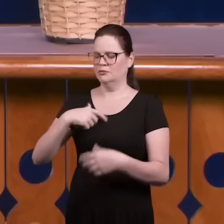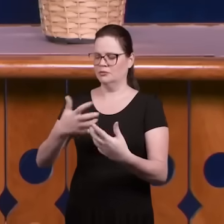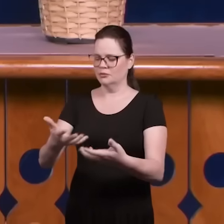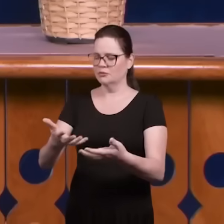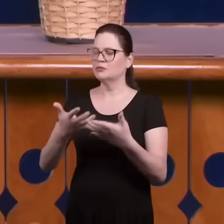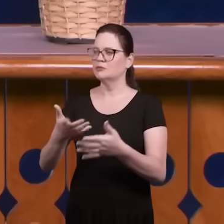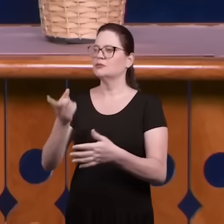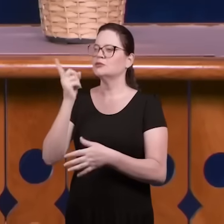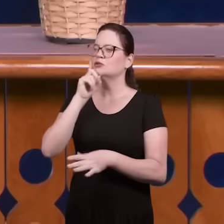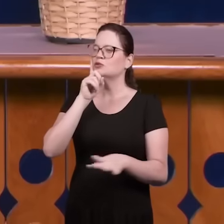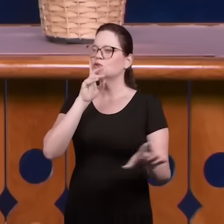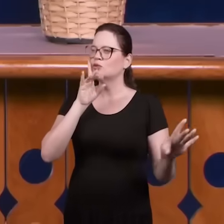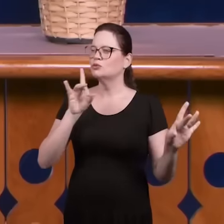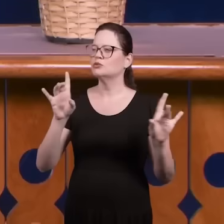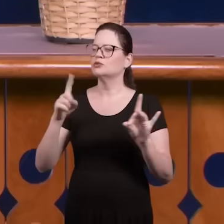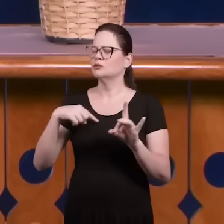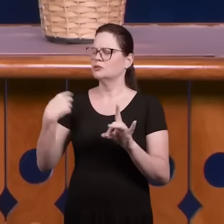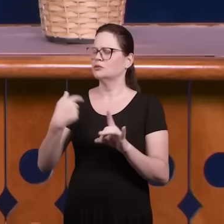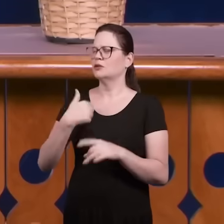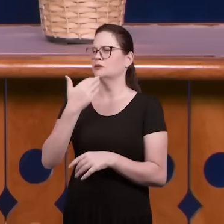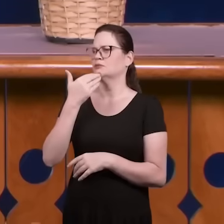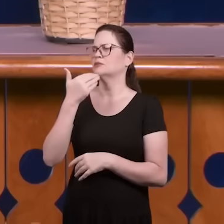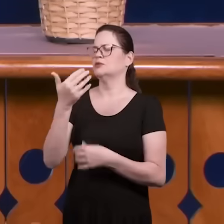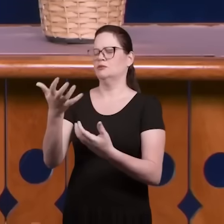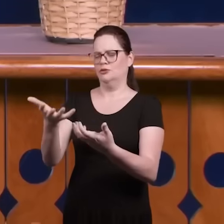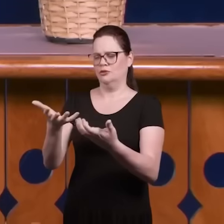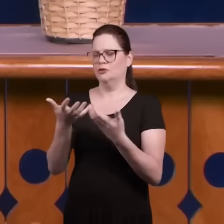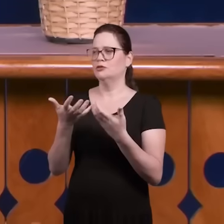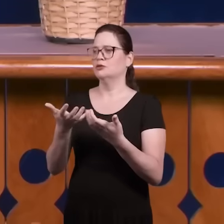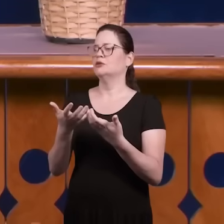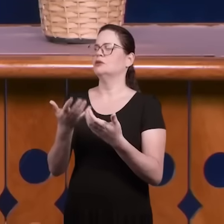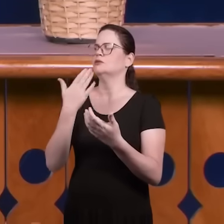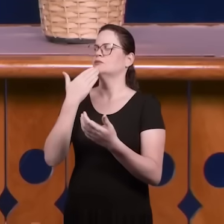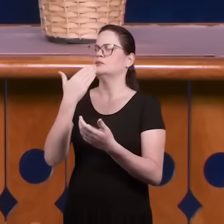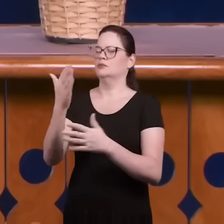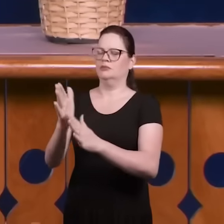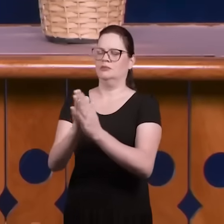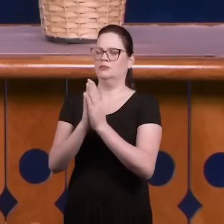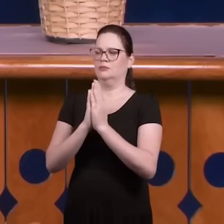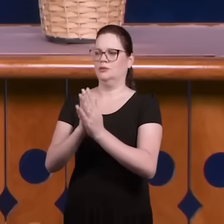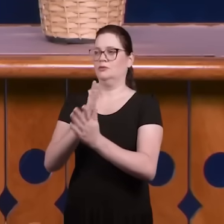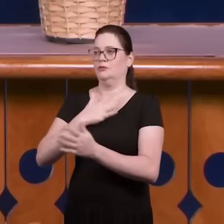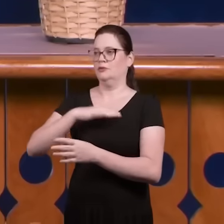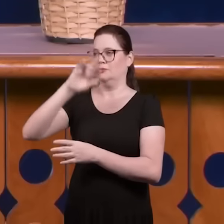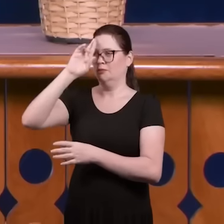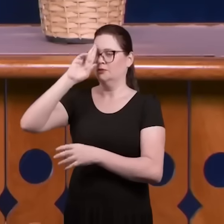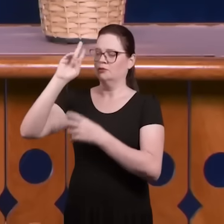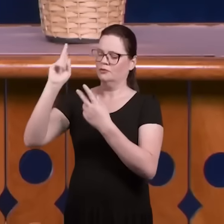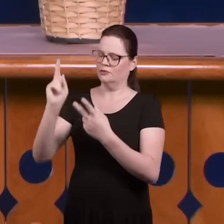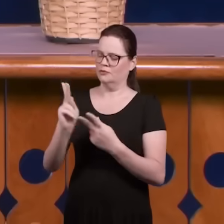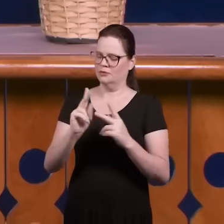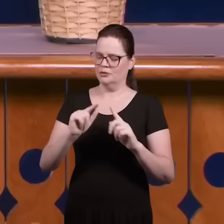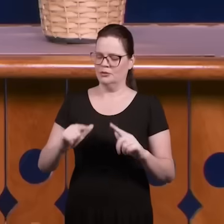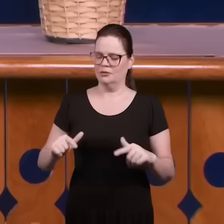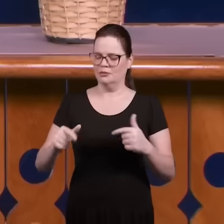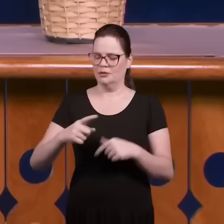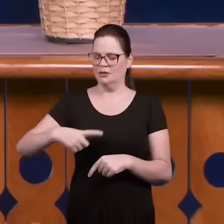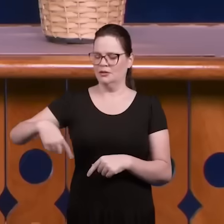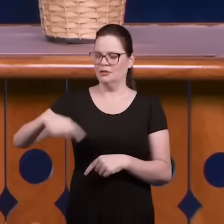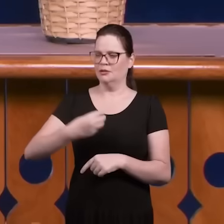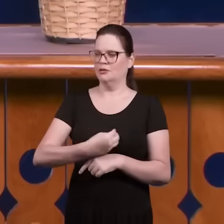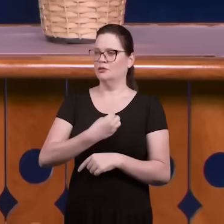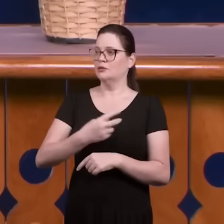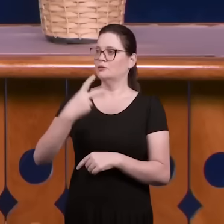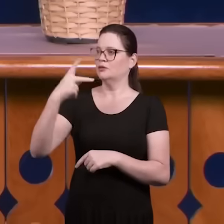nós queremos, Senhor. É isso que nós pedimos. Sê conosco, opera em nós